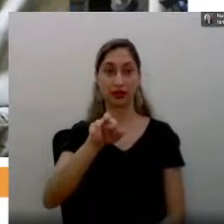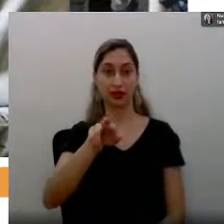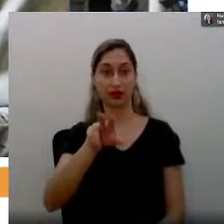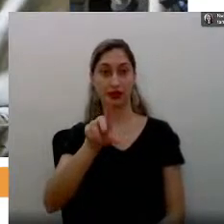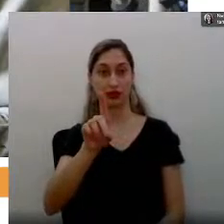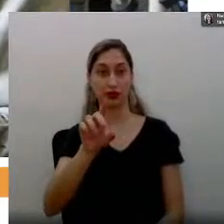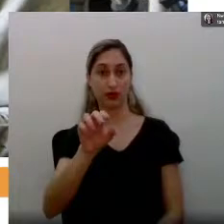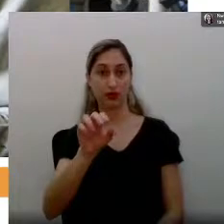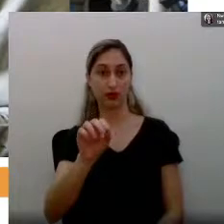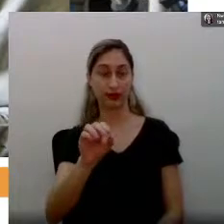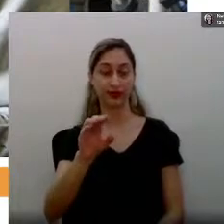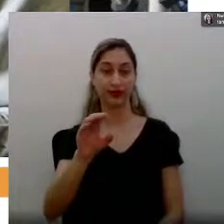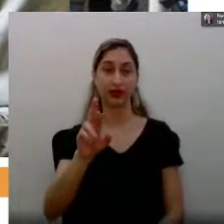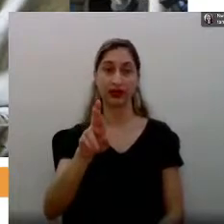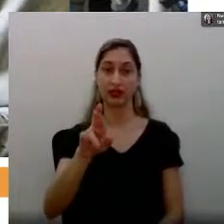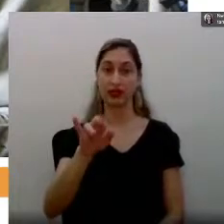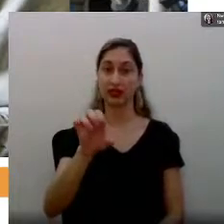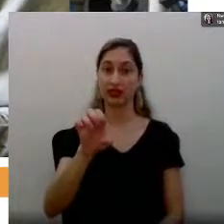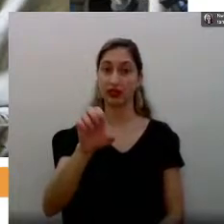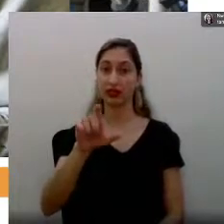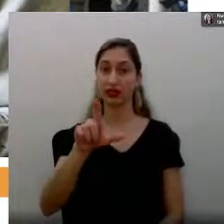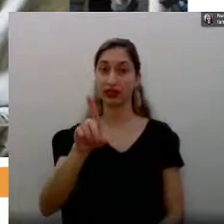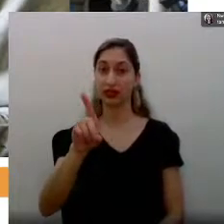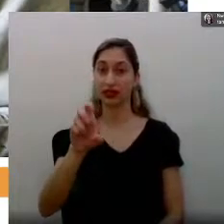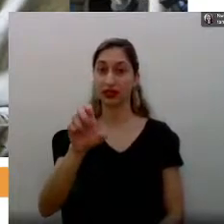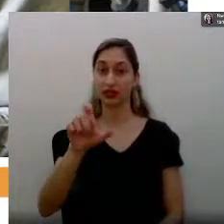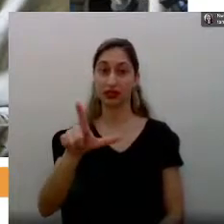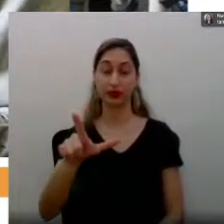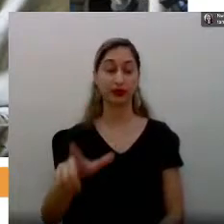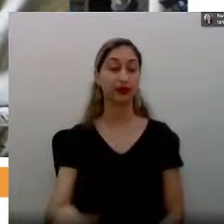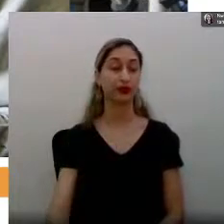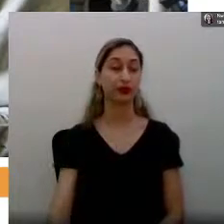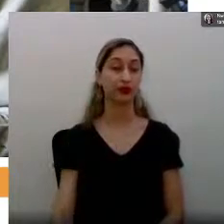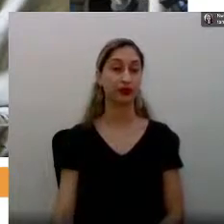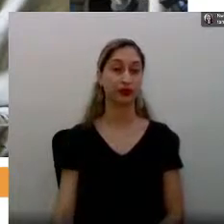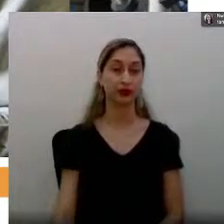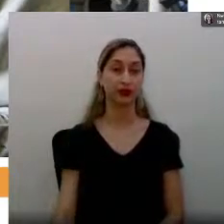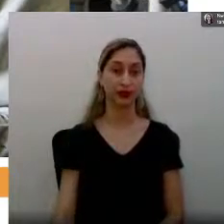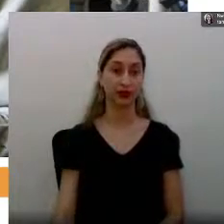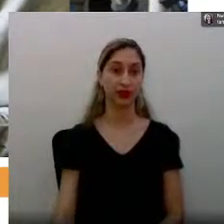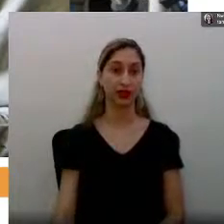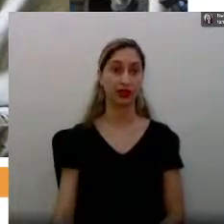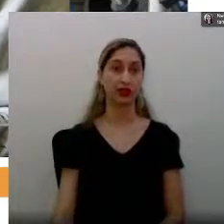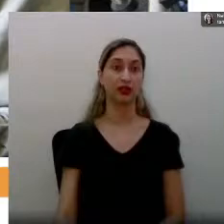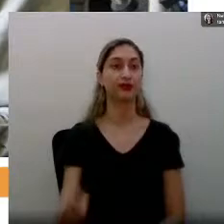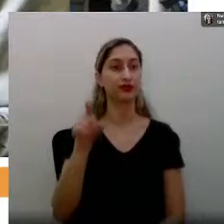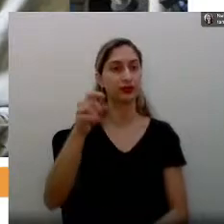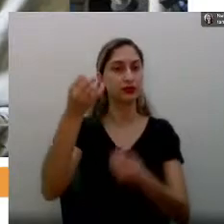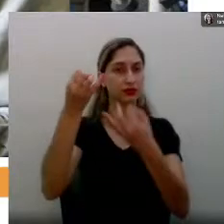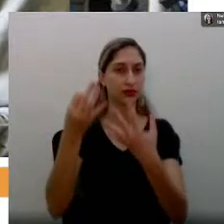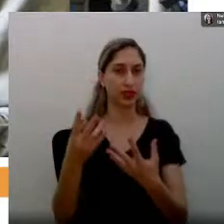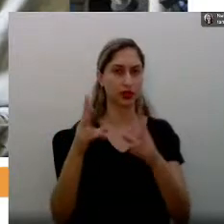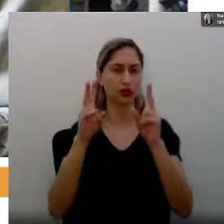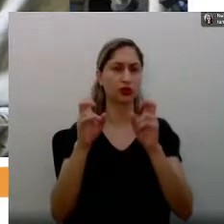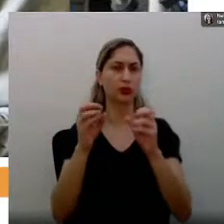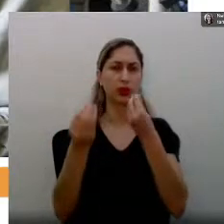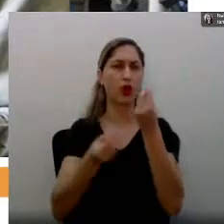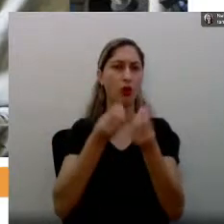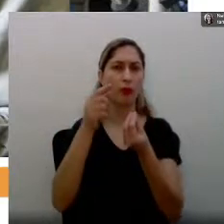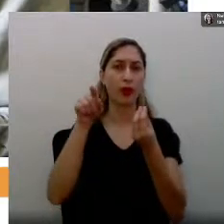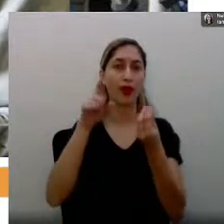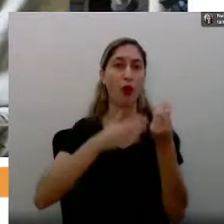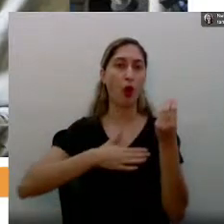e dessa desse espacinho dele por pela construção de telescópios tá E esse